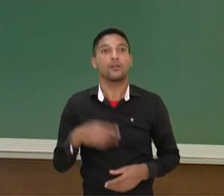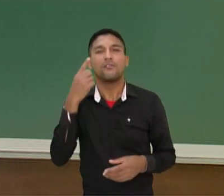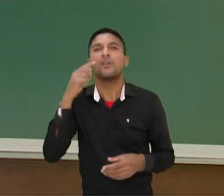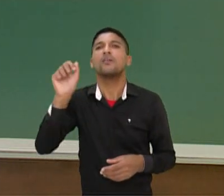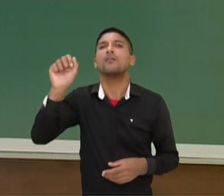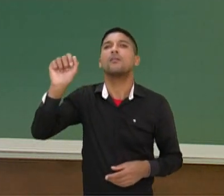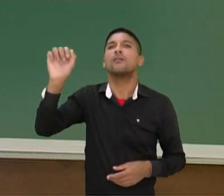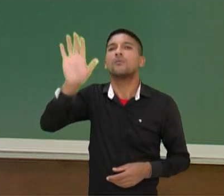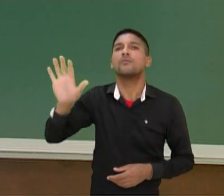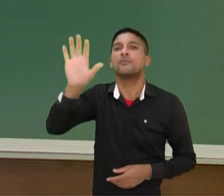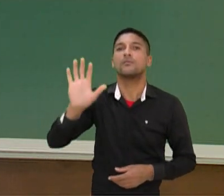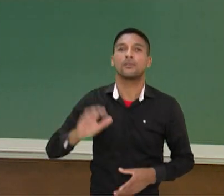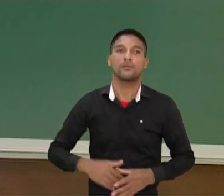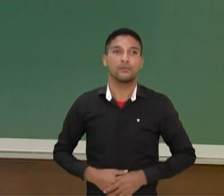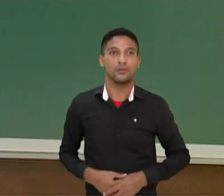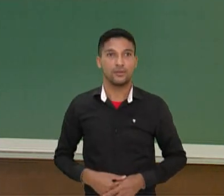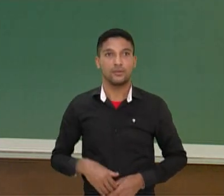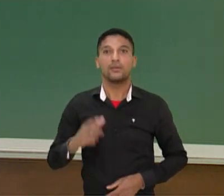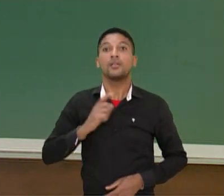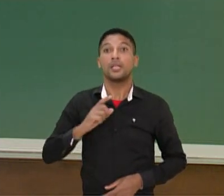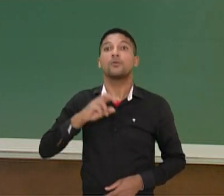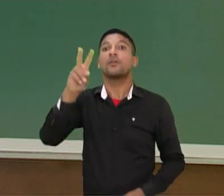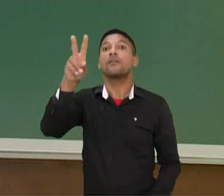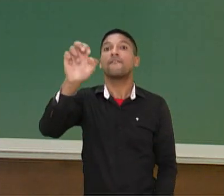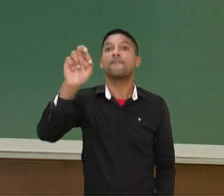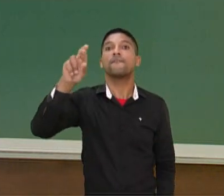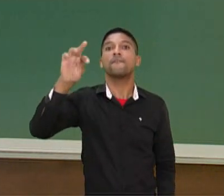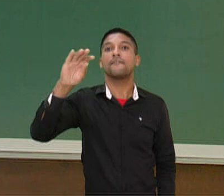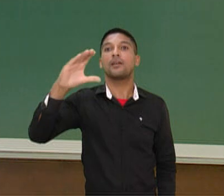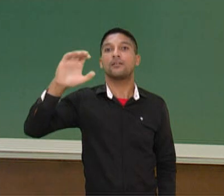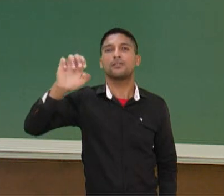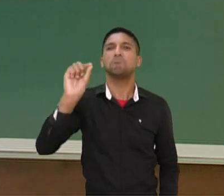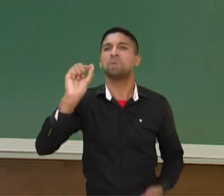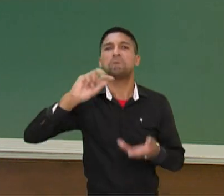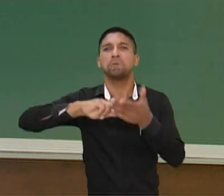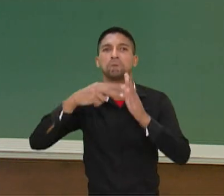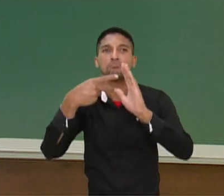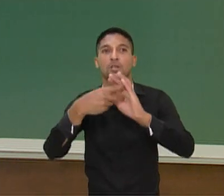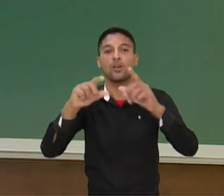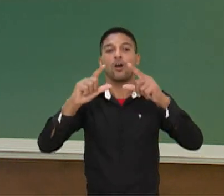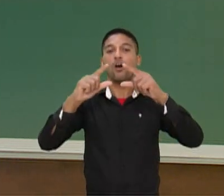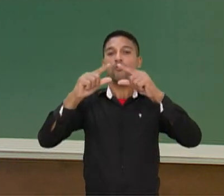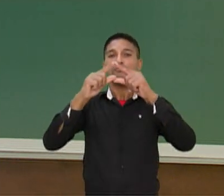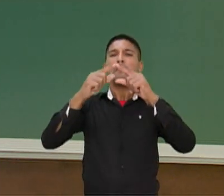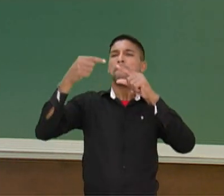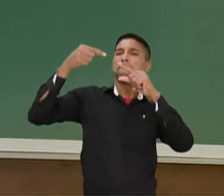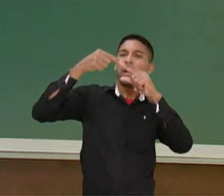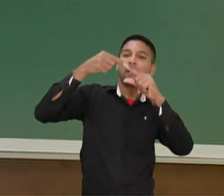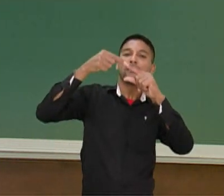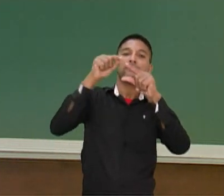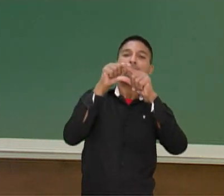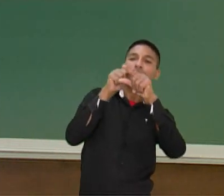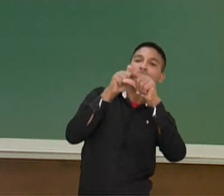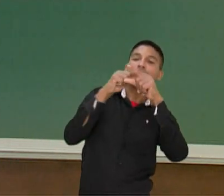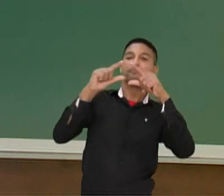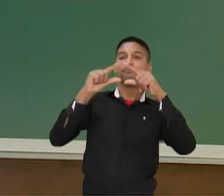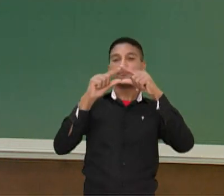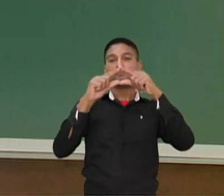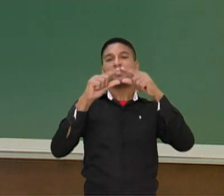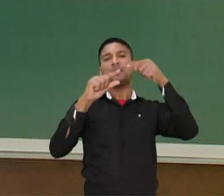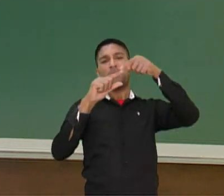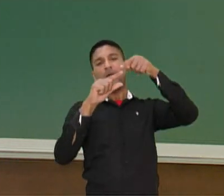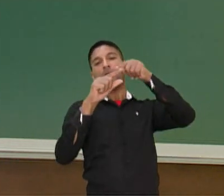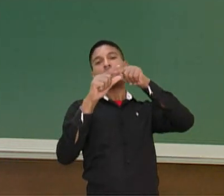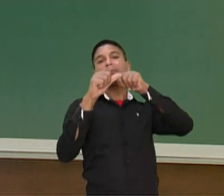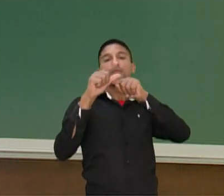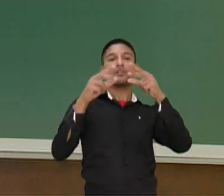ali, ele tem os vértices. O que são os vértices? São as pontinhas, tá bom? Então, lá, ó, A,